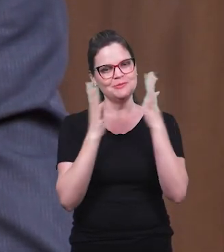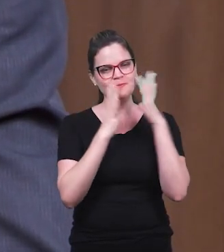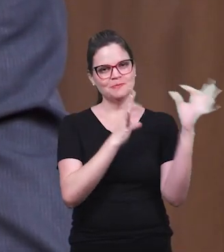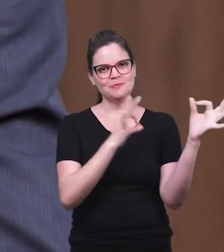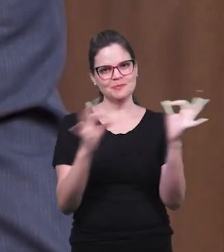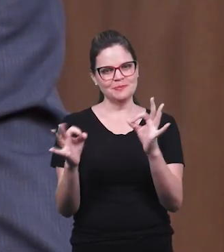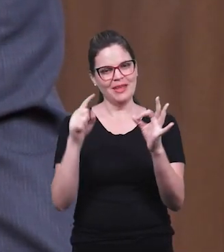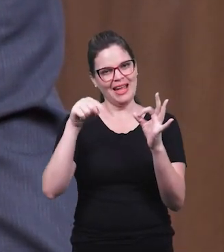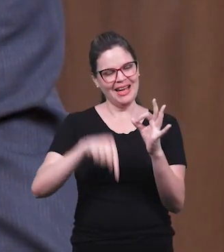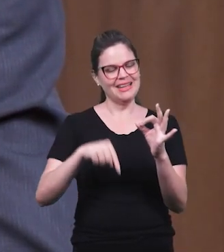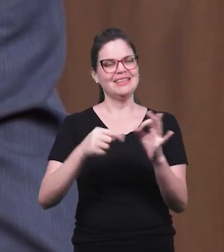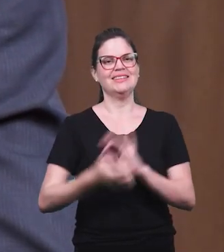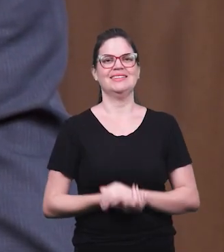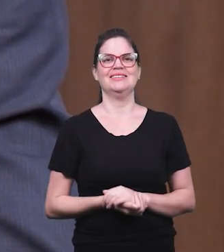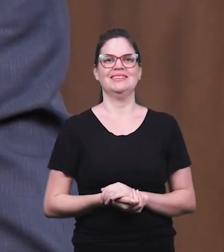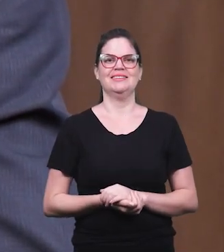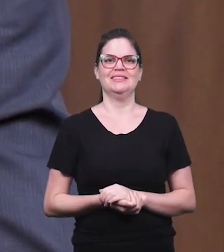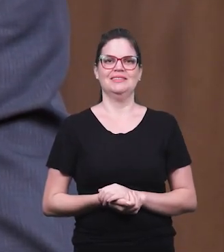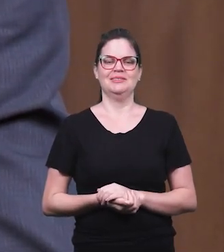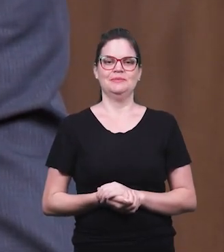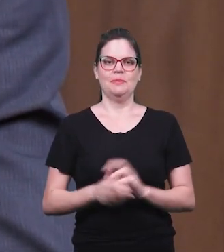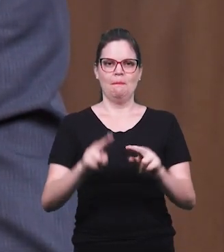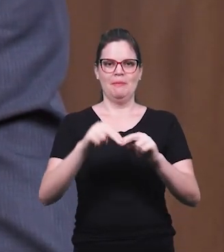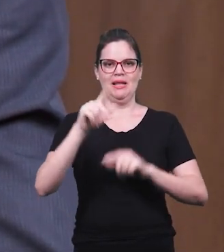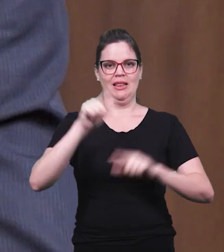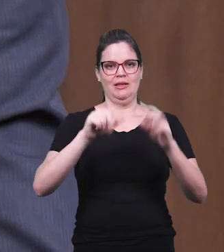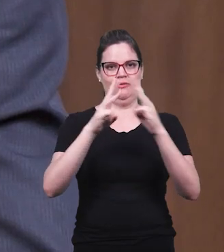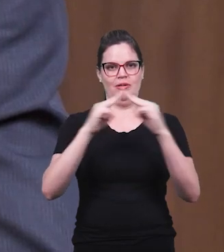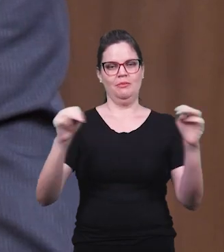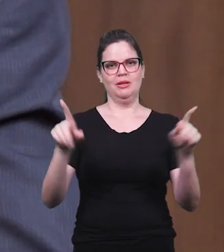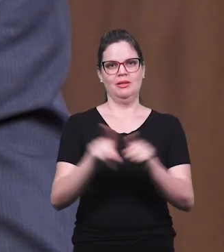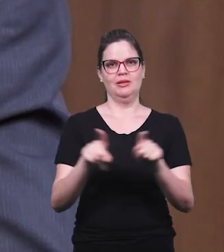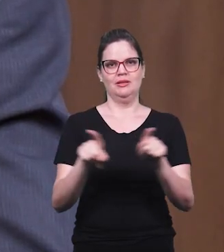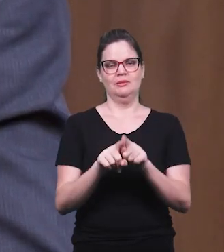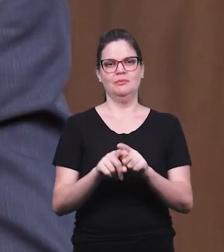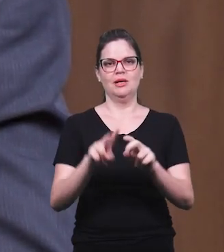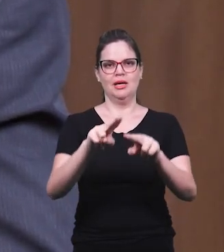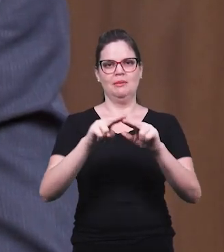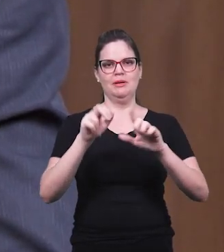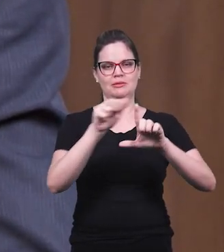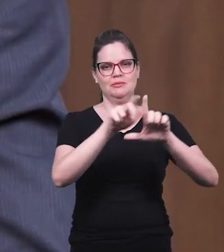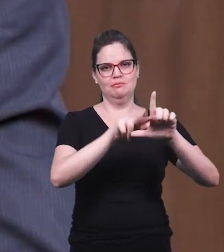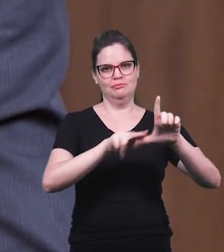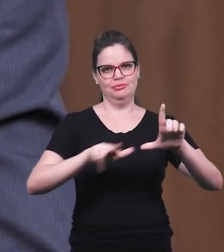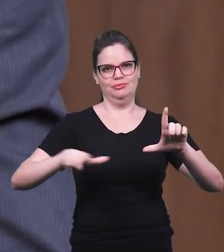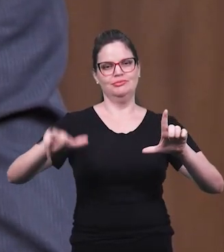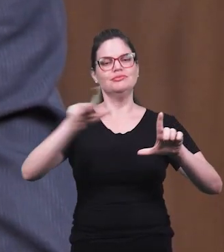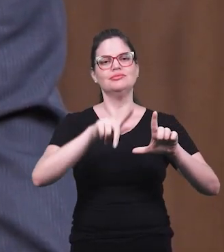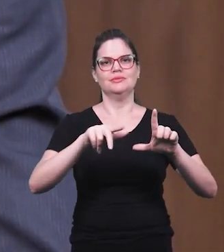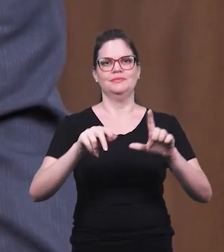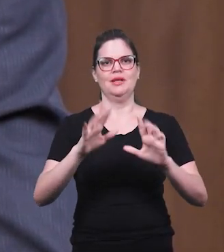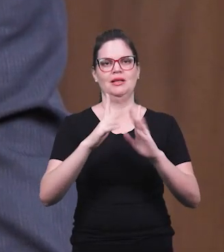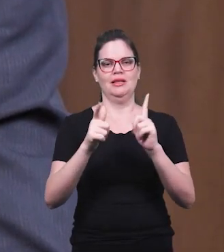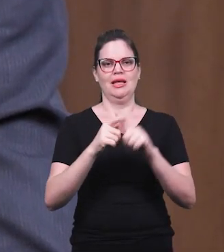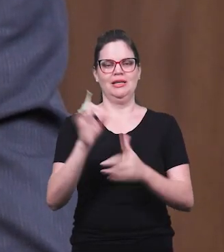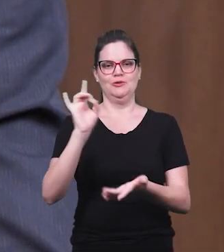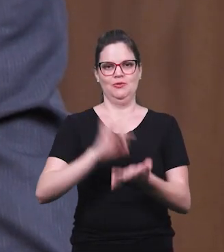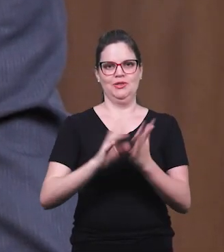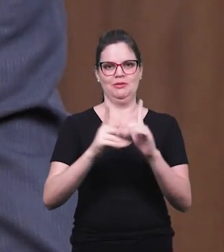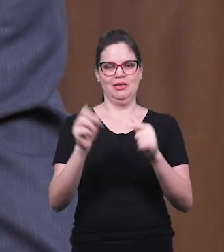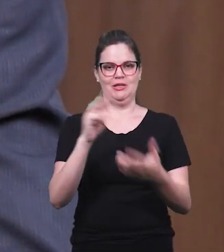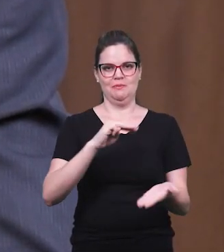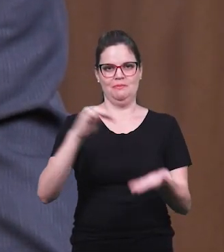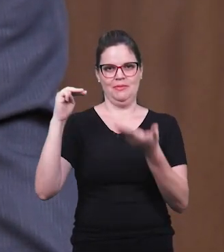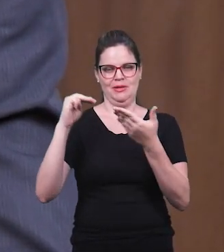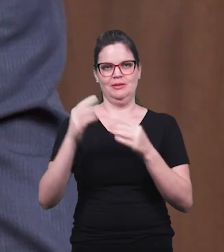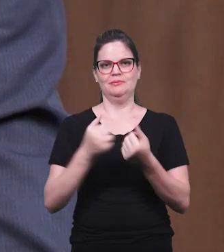irmãos, aqueles que nos acompanharam pela TV Manaim, pelas plataformas digitais, canal oficial da Igreja Cristã